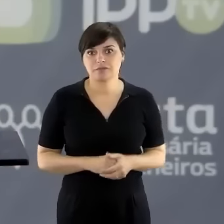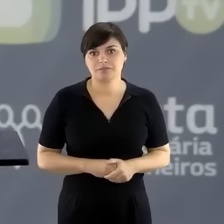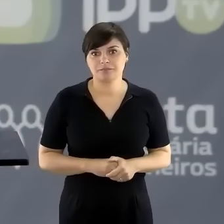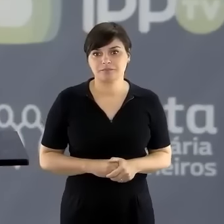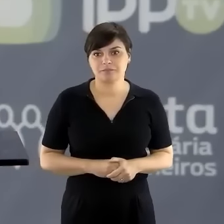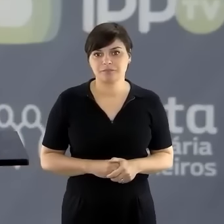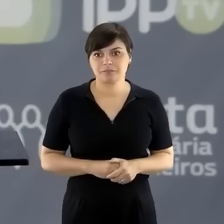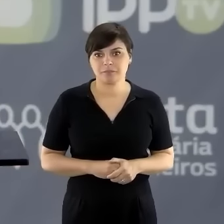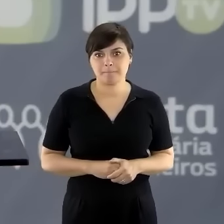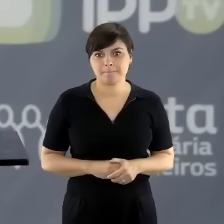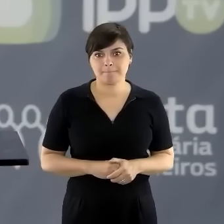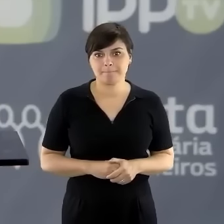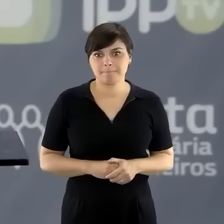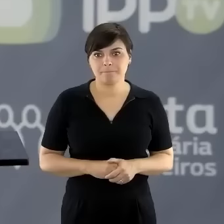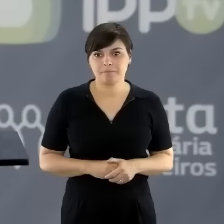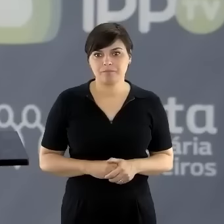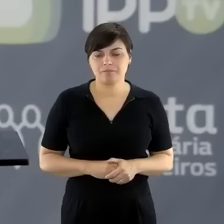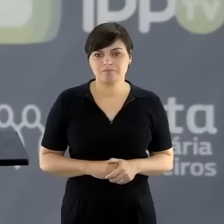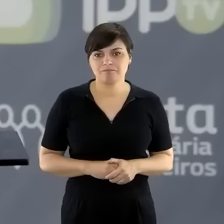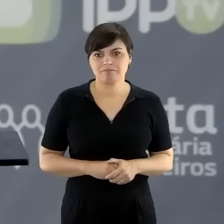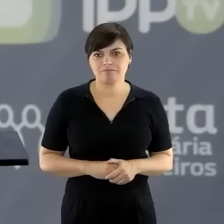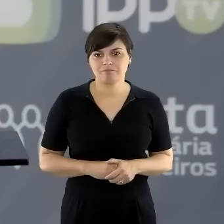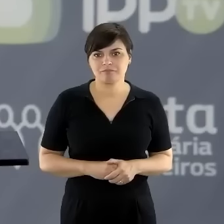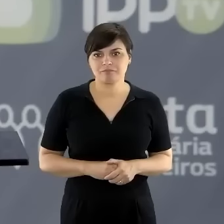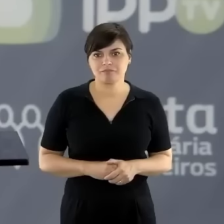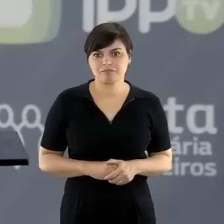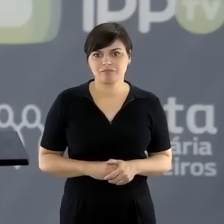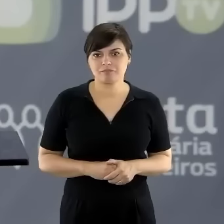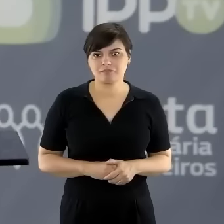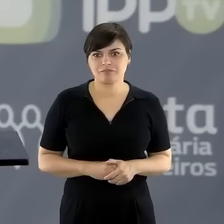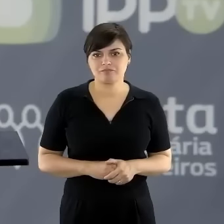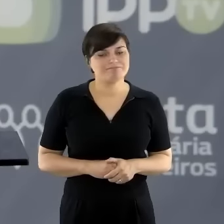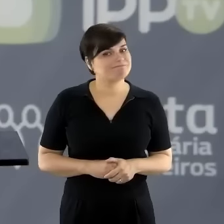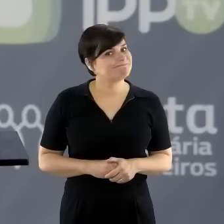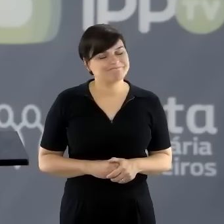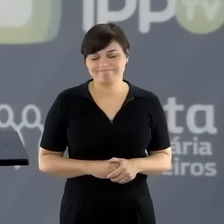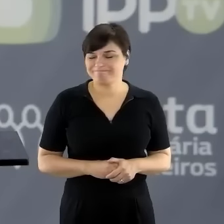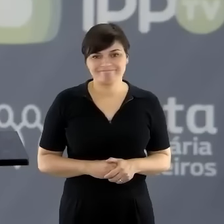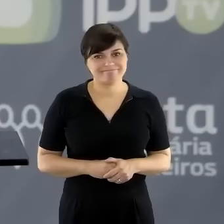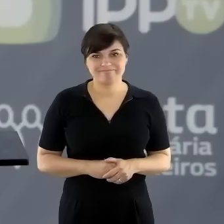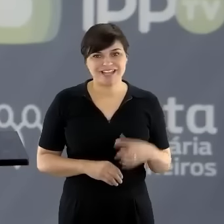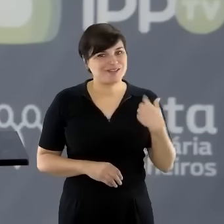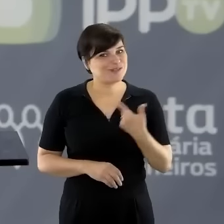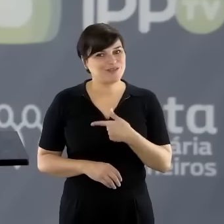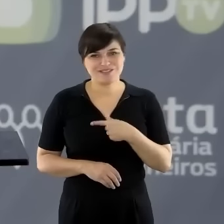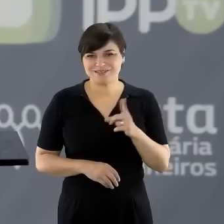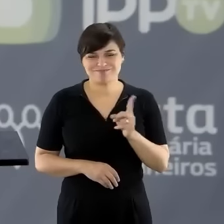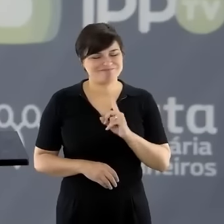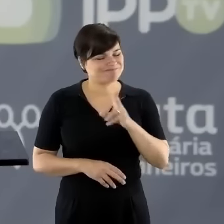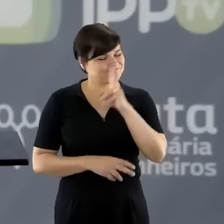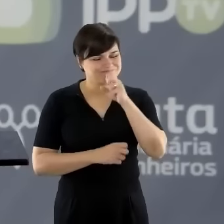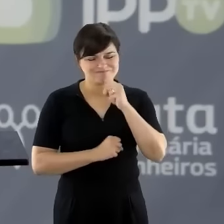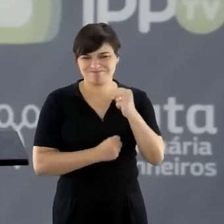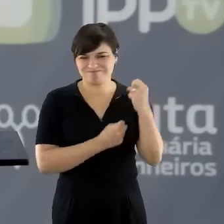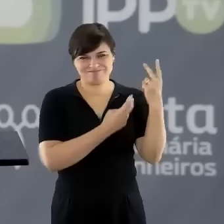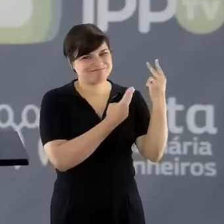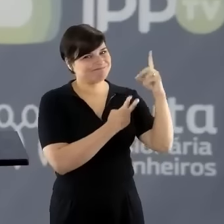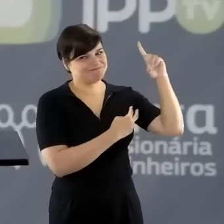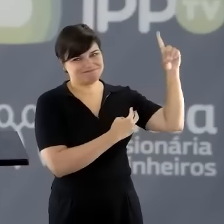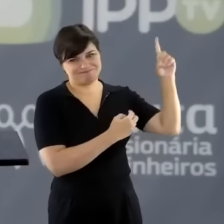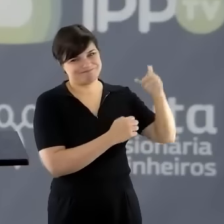desobedecer mas não dá para entrar numa briga com Deus numa quebra de braço e prevalecer Deus